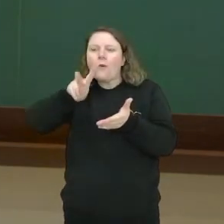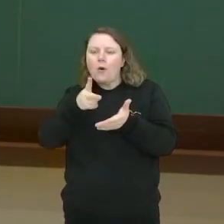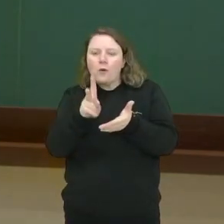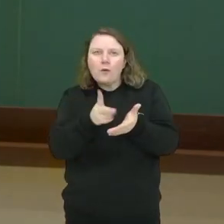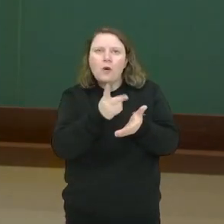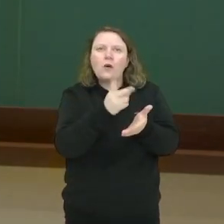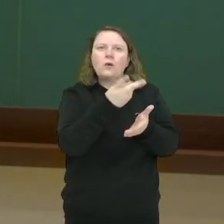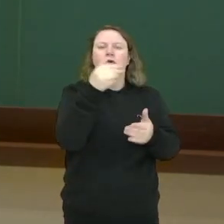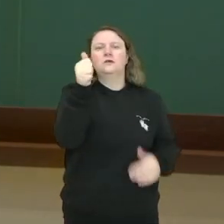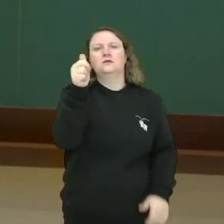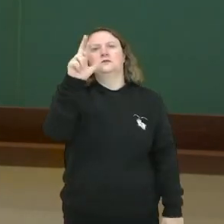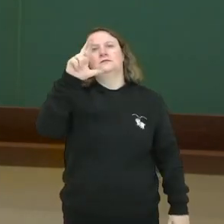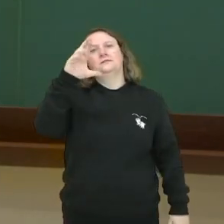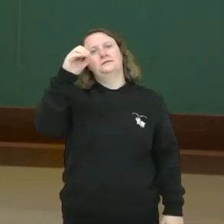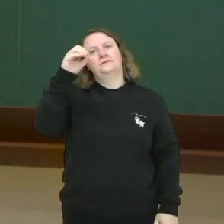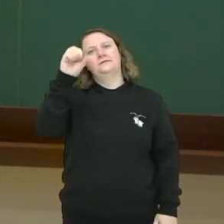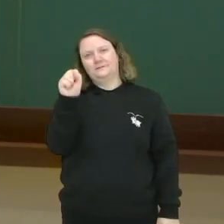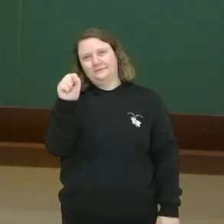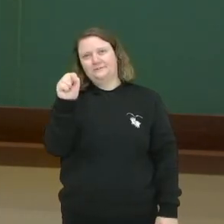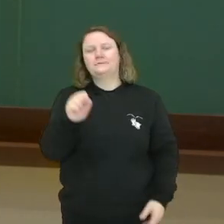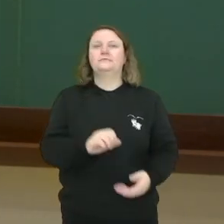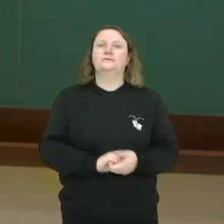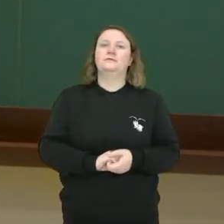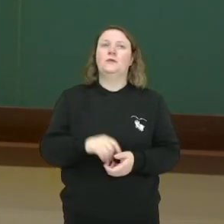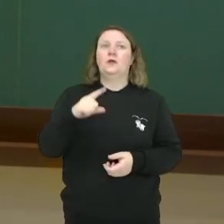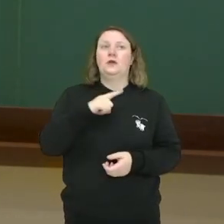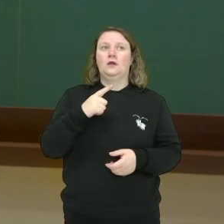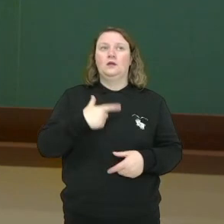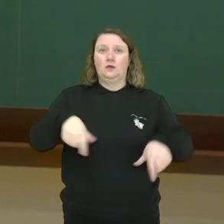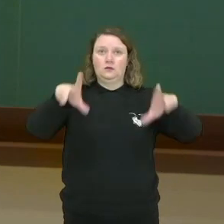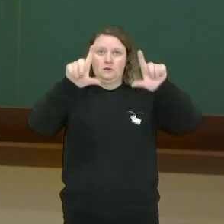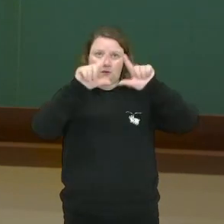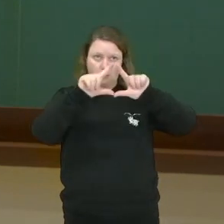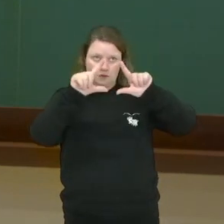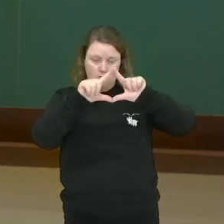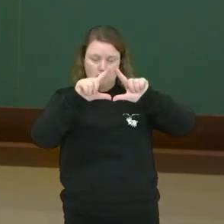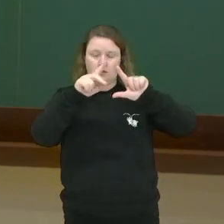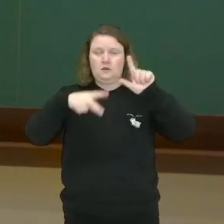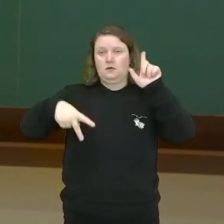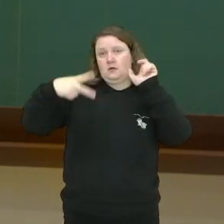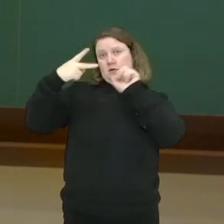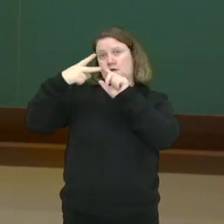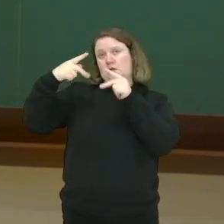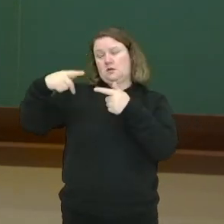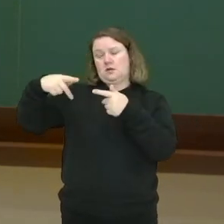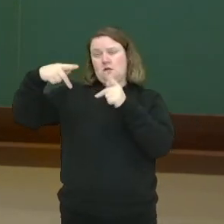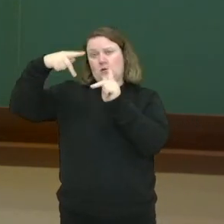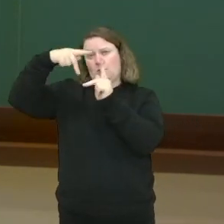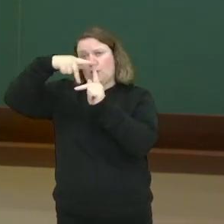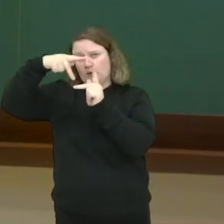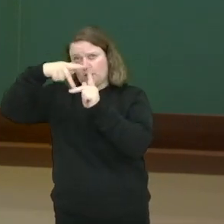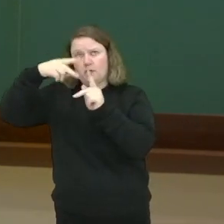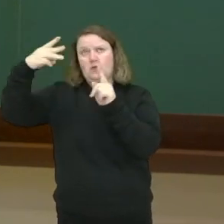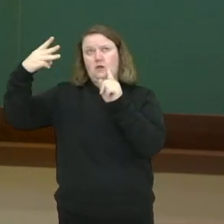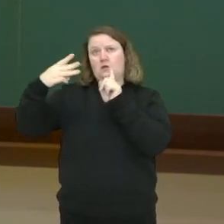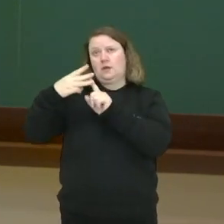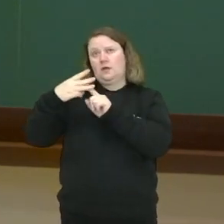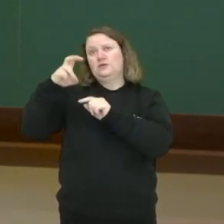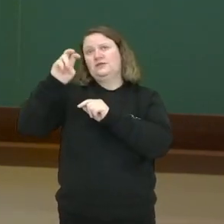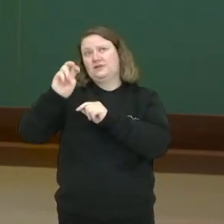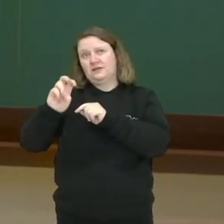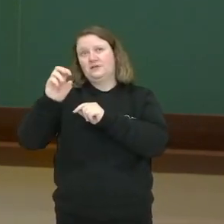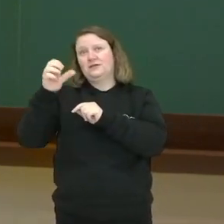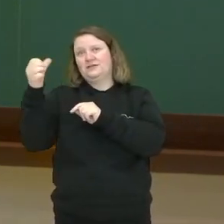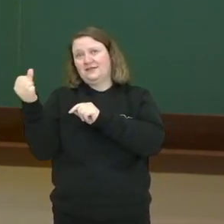um polígono lá dentro, ok? Então, aqui, ó, eu tenho o triângulo lá dentro. Aqui eu tenho o quadrado inscrito, aqui eu tenho o pentágono, aqui eu tenho